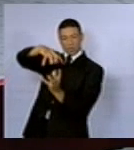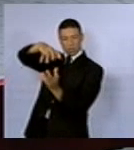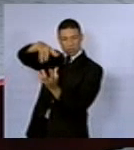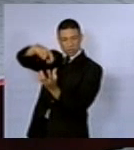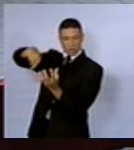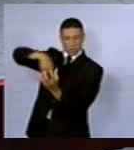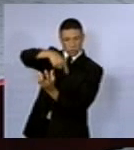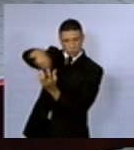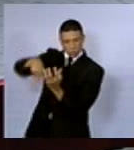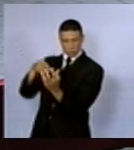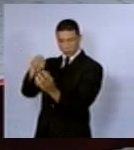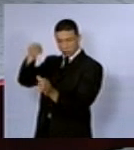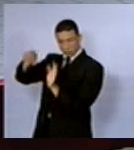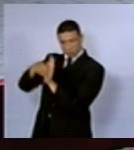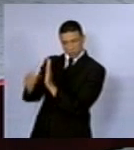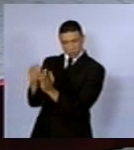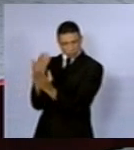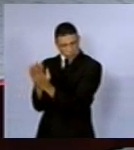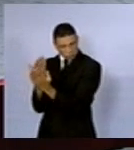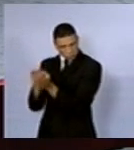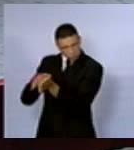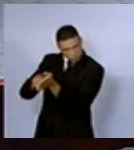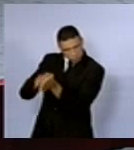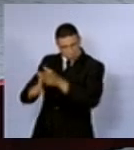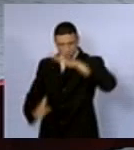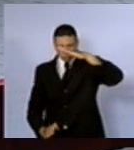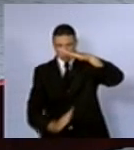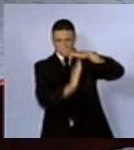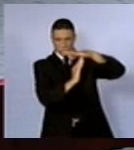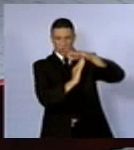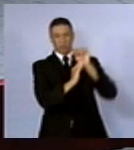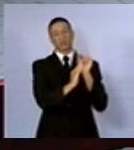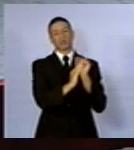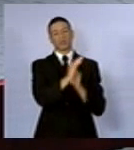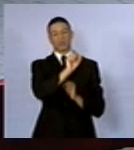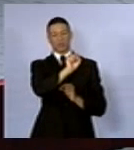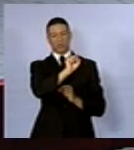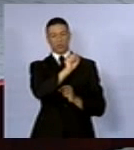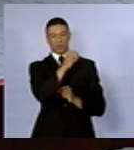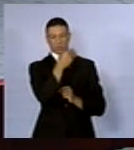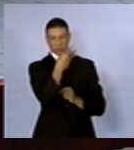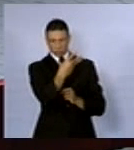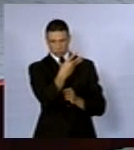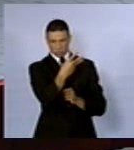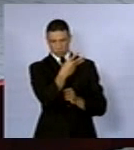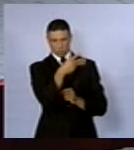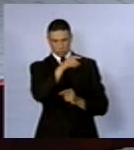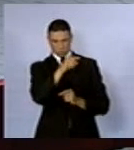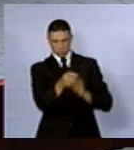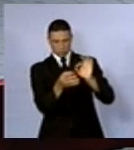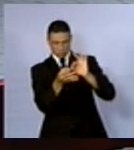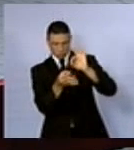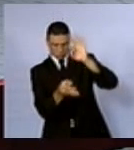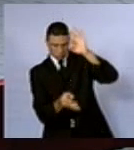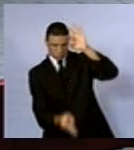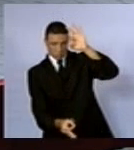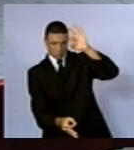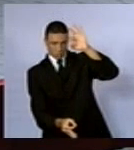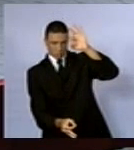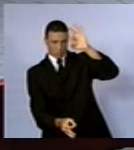organização, que adotou um limite, 83,3 microteslas a 1,5 metro do solo.